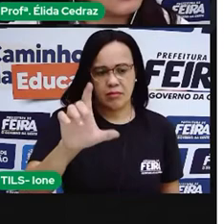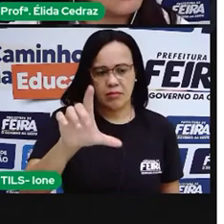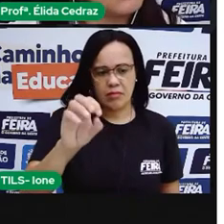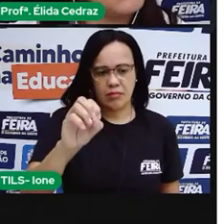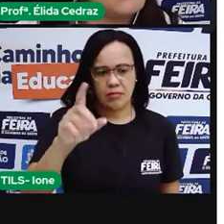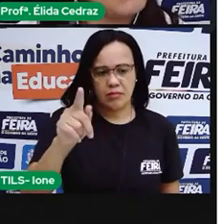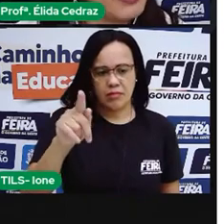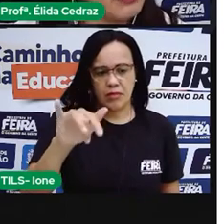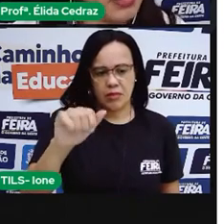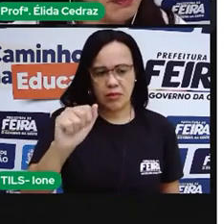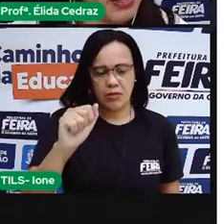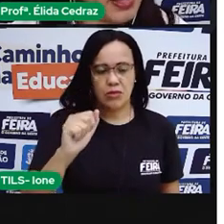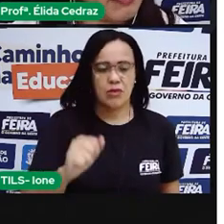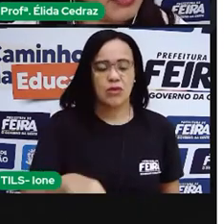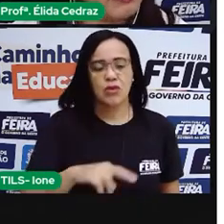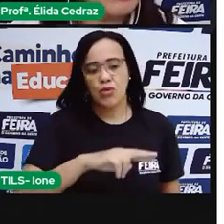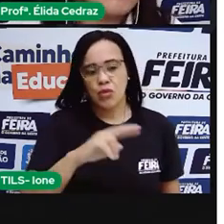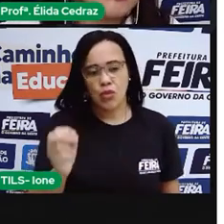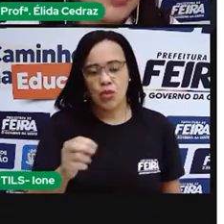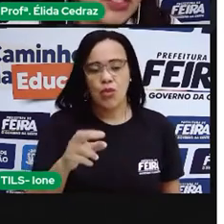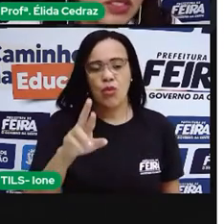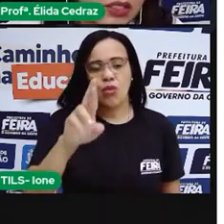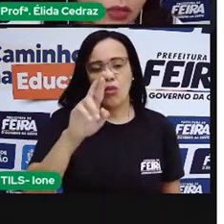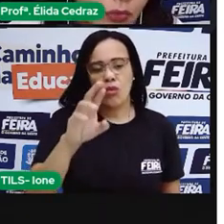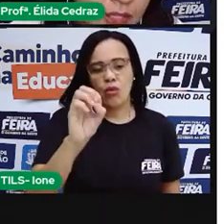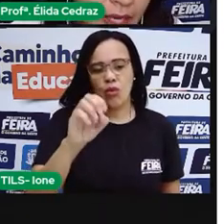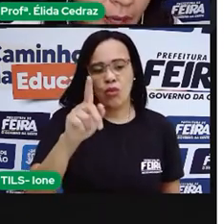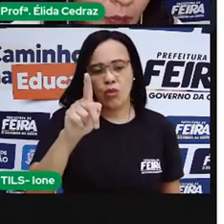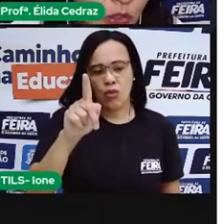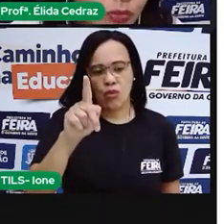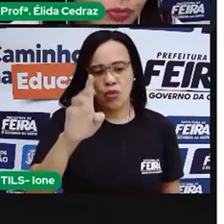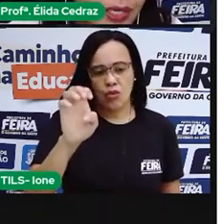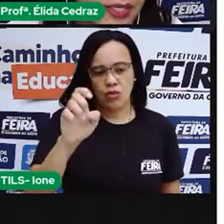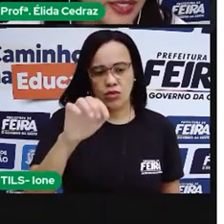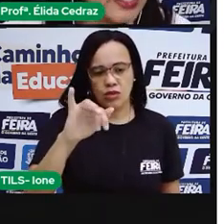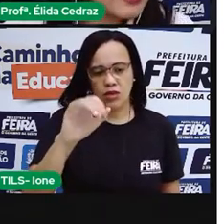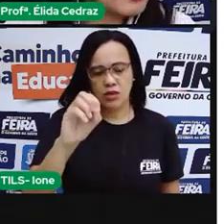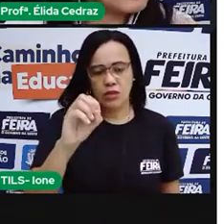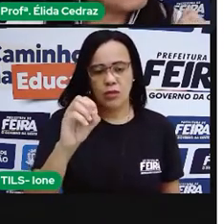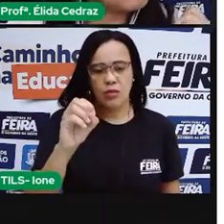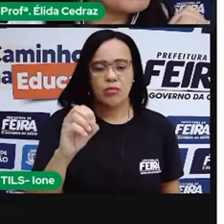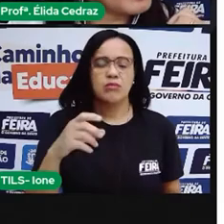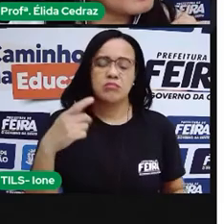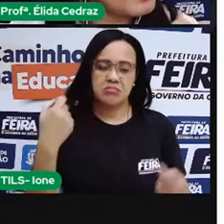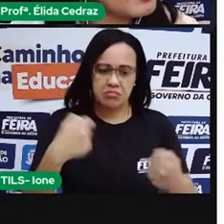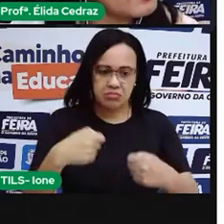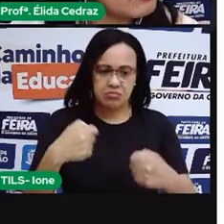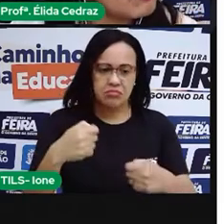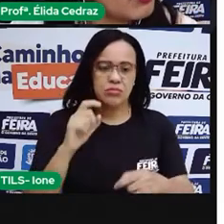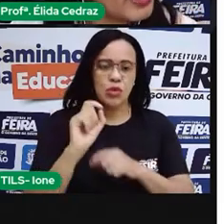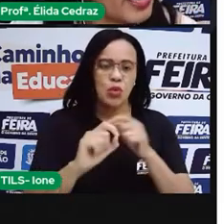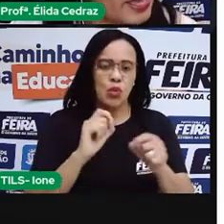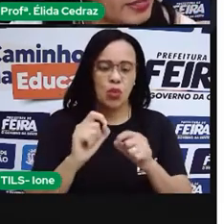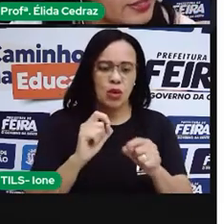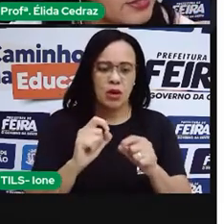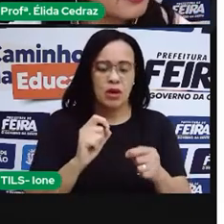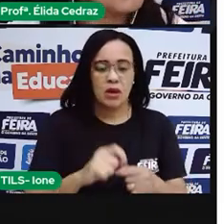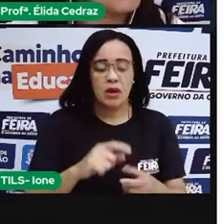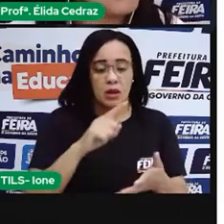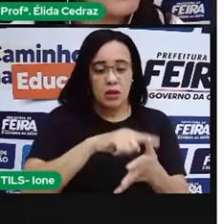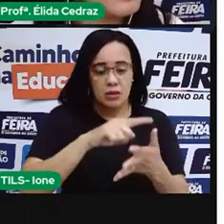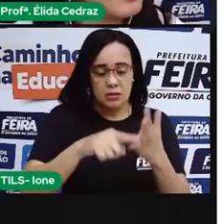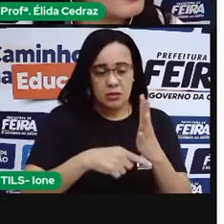R's no meio da palavra. Você acabou de ver que o R entre